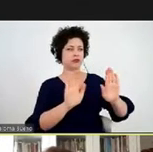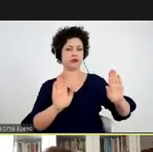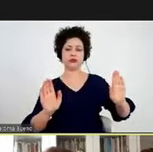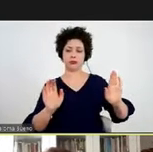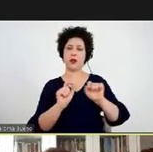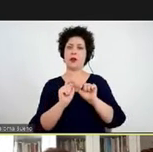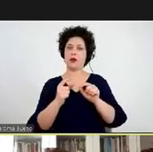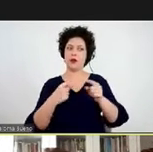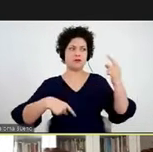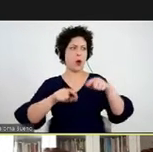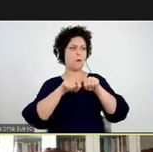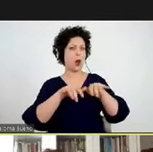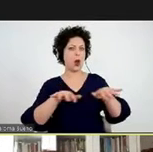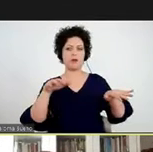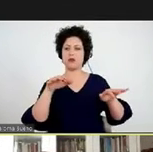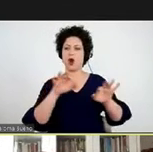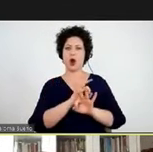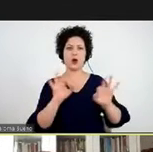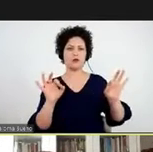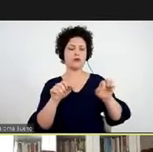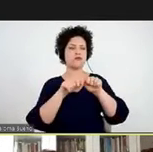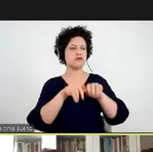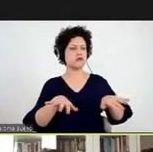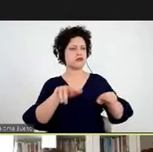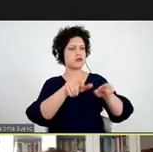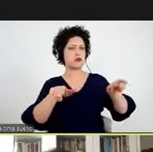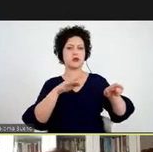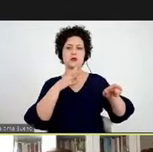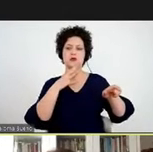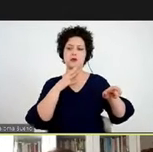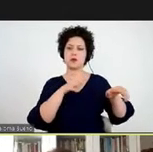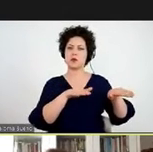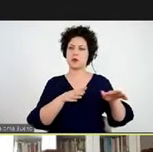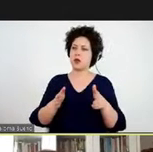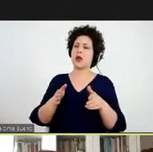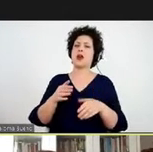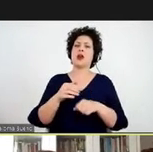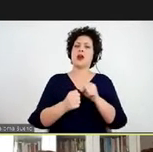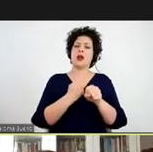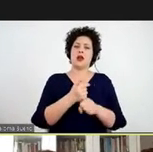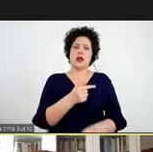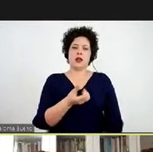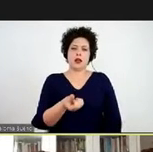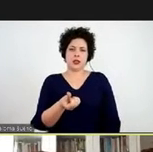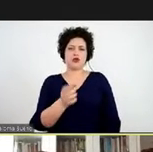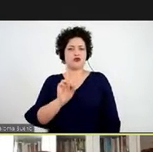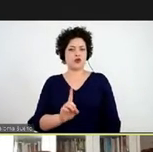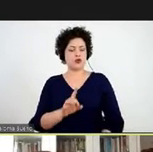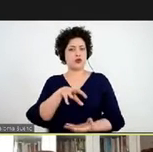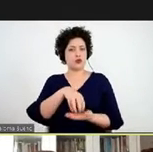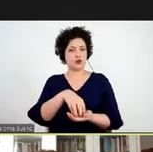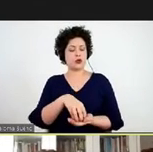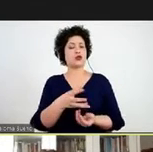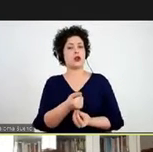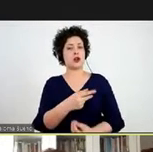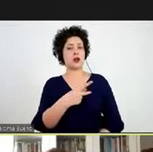um sucesso enorme, né? Então, em 76, o diretor do Centro de Artes, Paulo